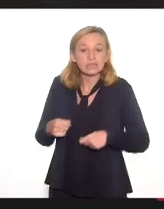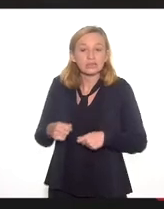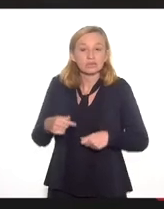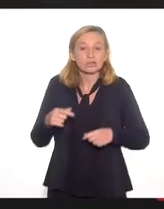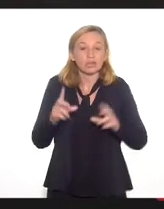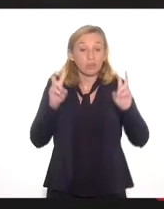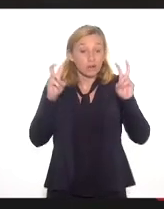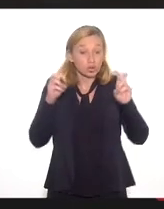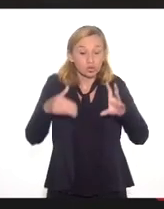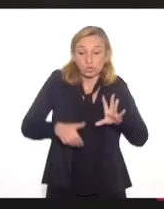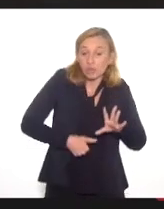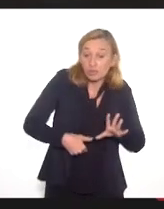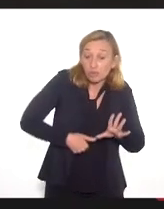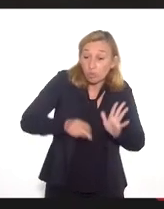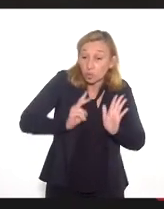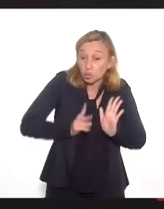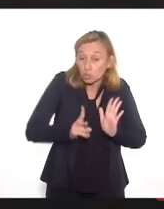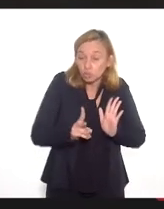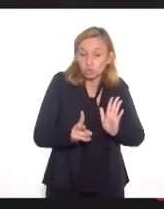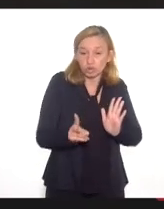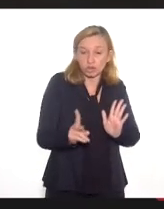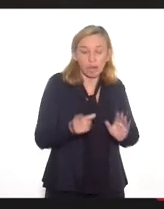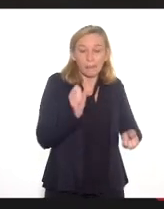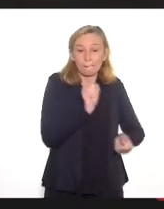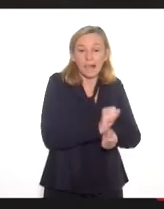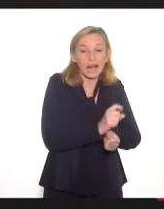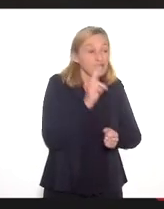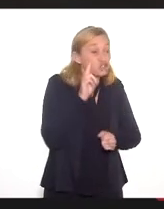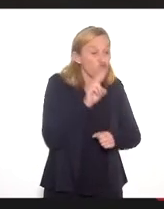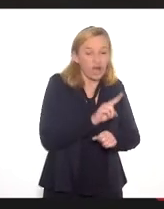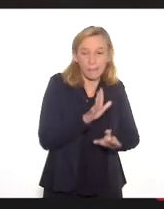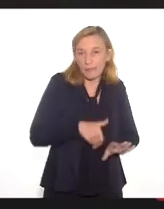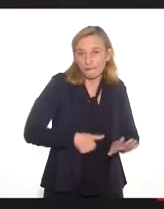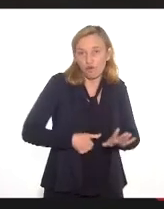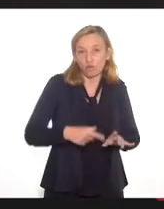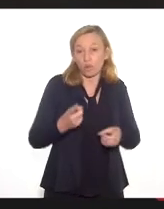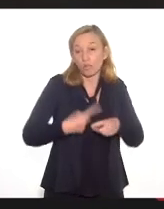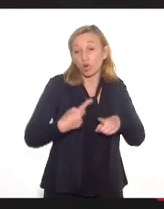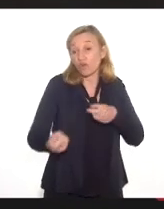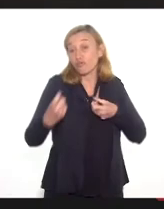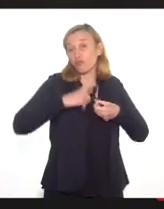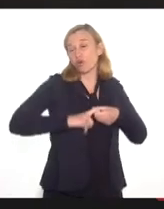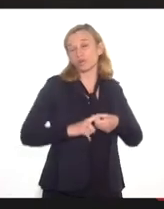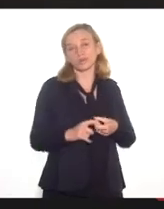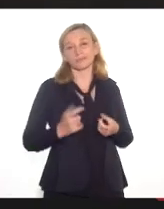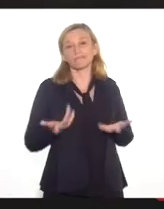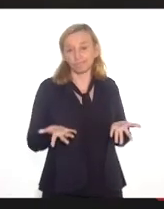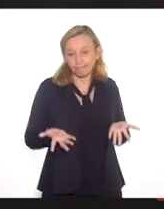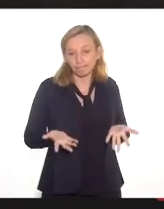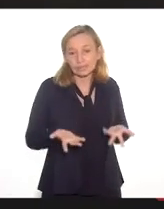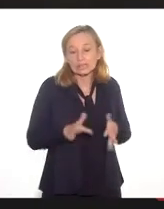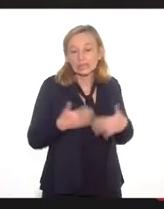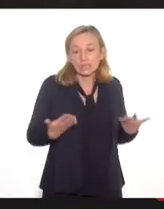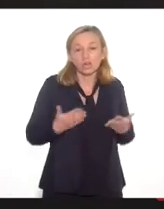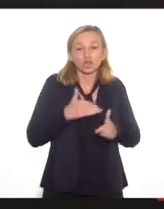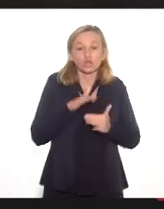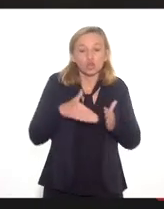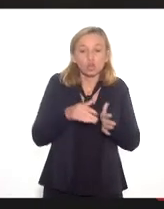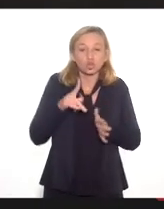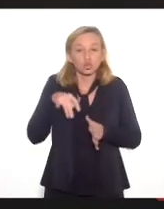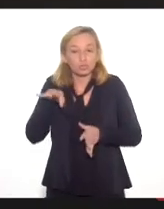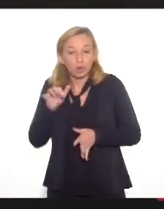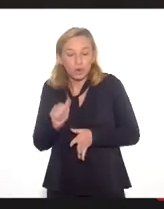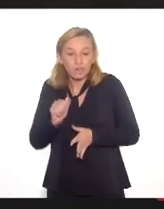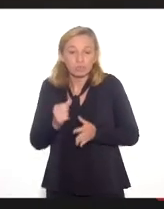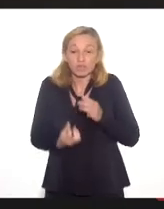fome de uma maneira contínua não se pode parar de olhar para a fome porque ela volta com muita facilidade então todos os programas